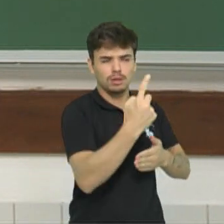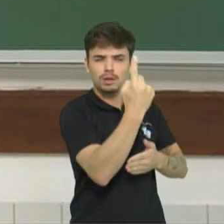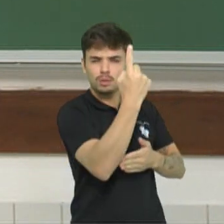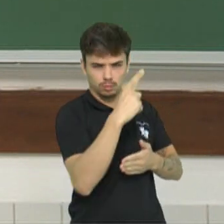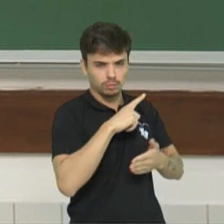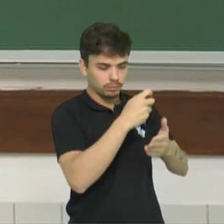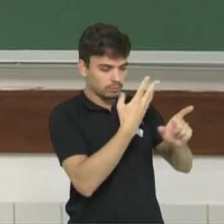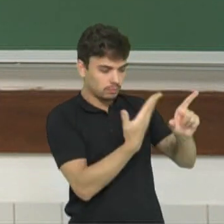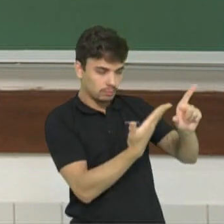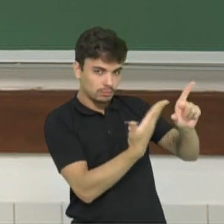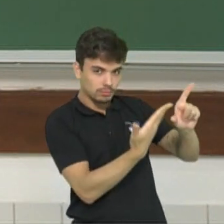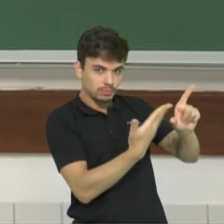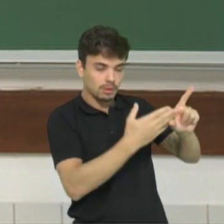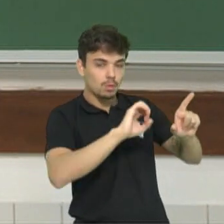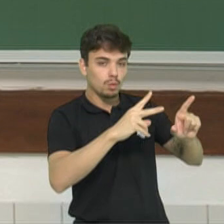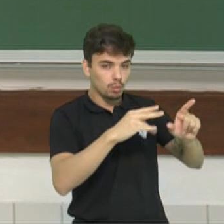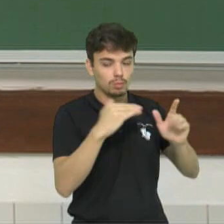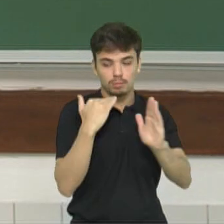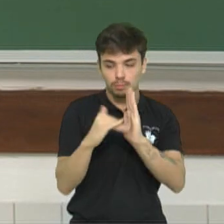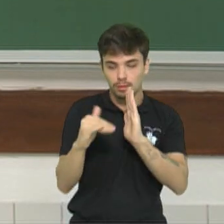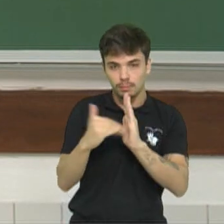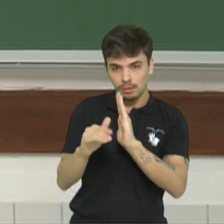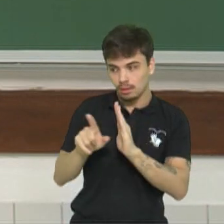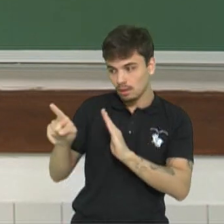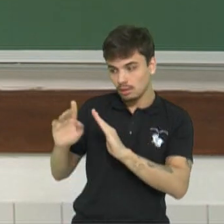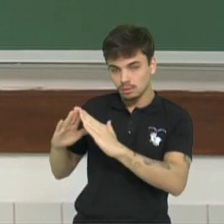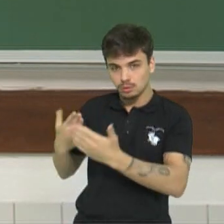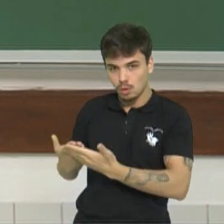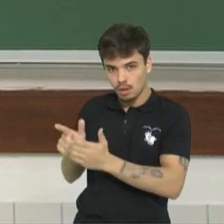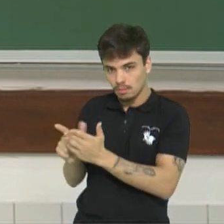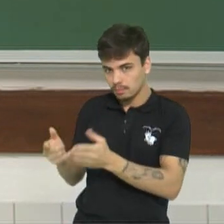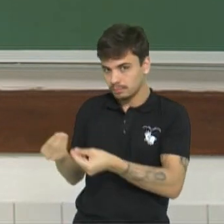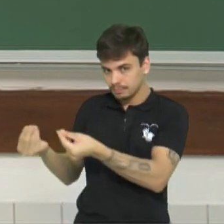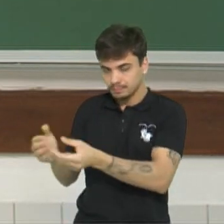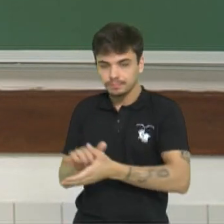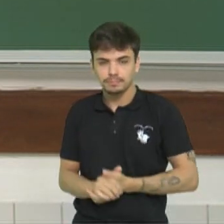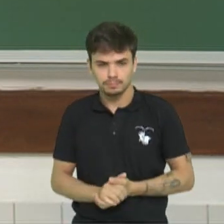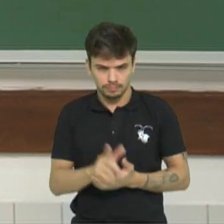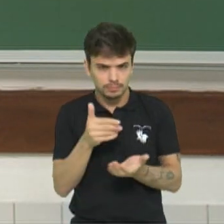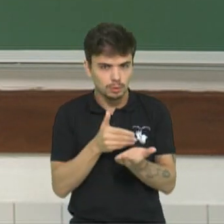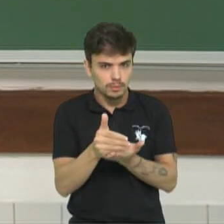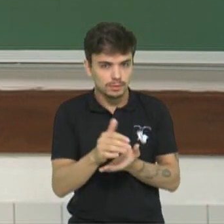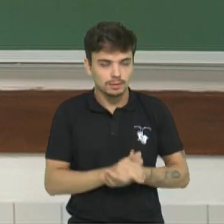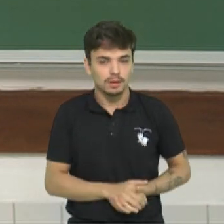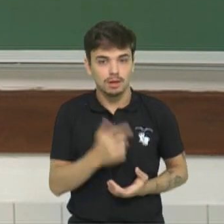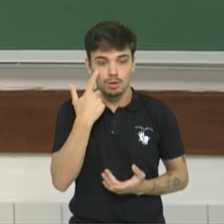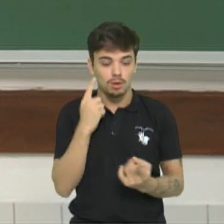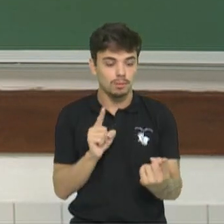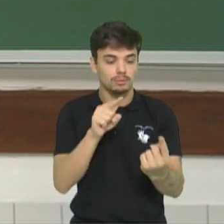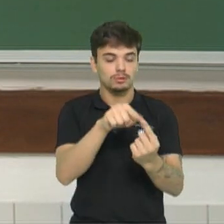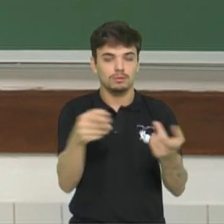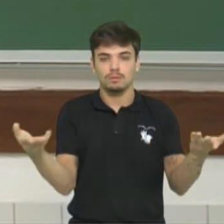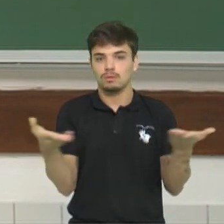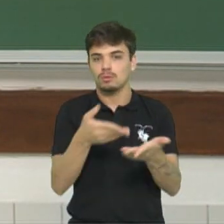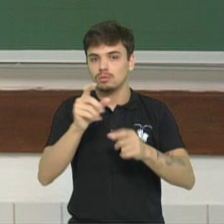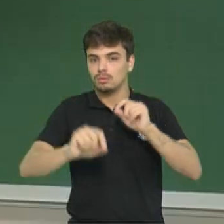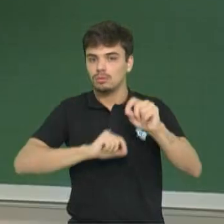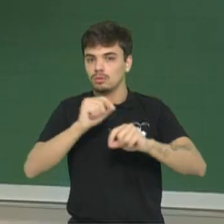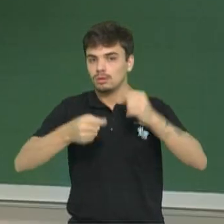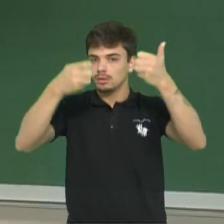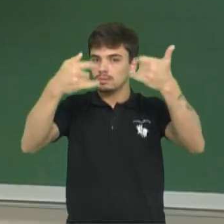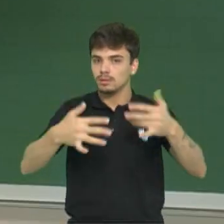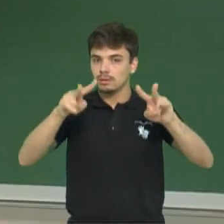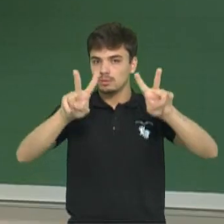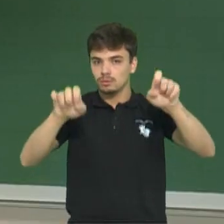do Classroom ou entregue a tarefa impressa na escola. Vamos começar? Então, o objetivo de hoje, vamos falar um pouco